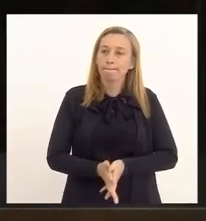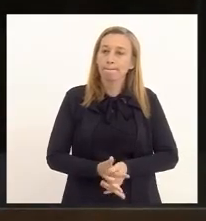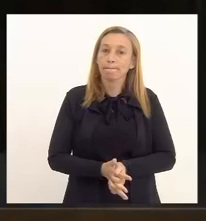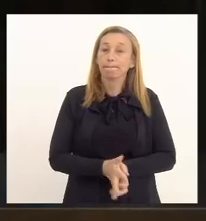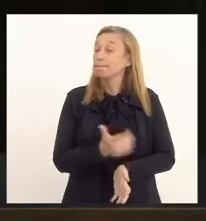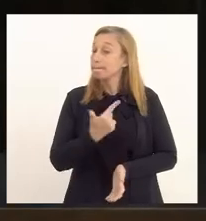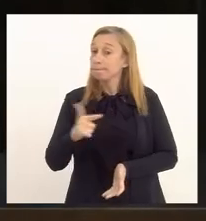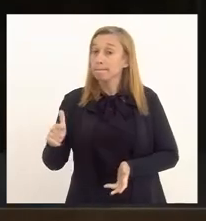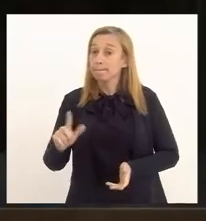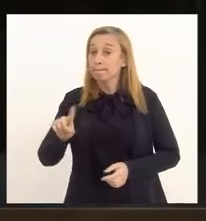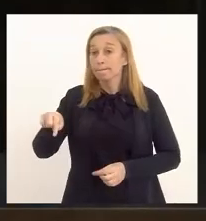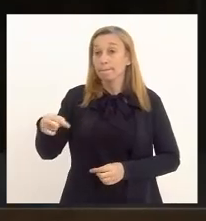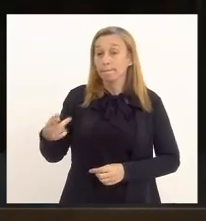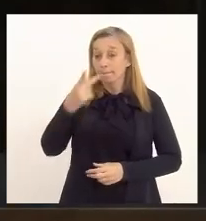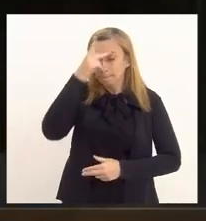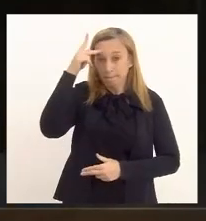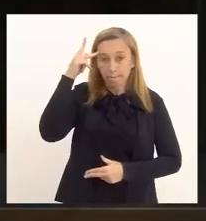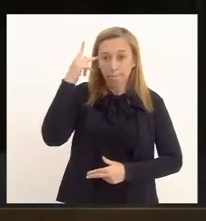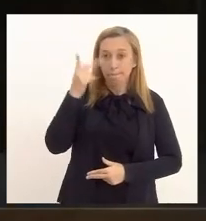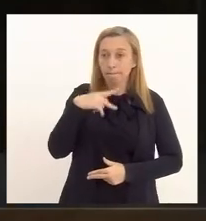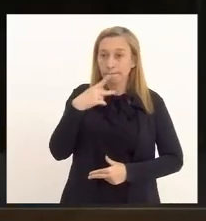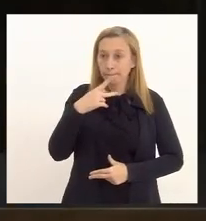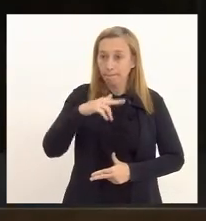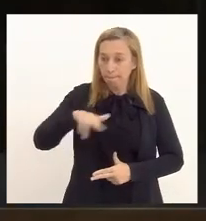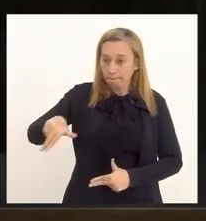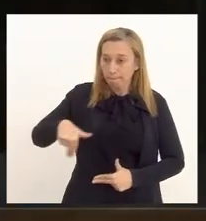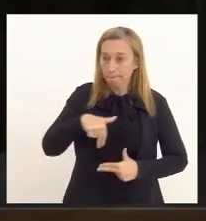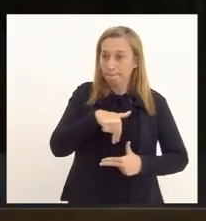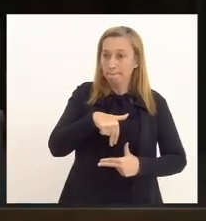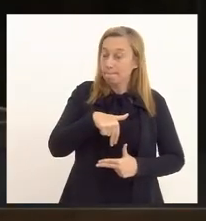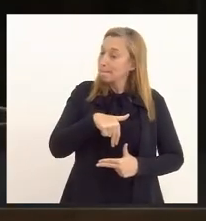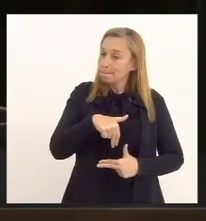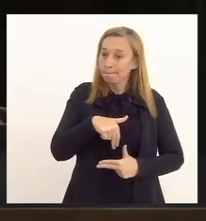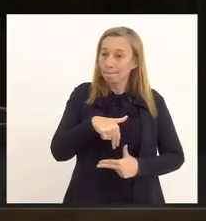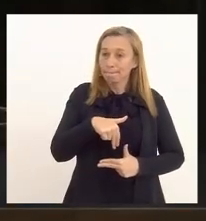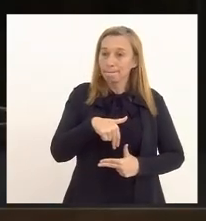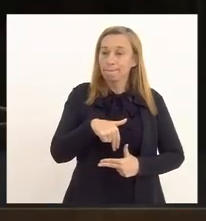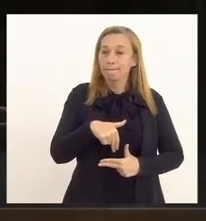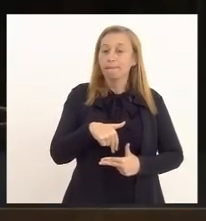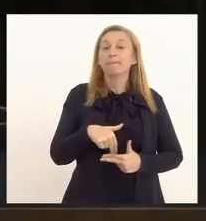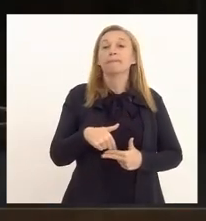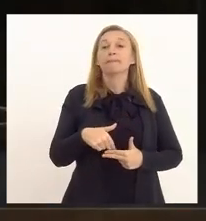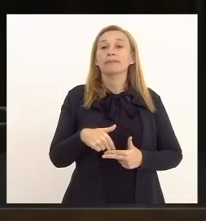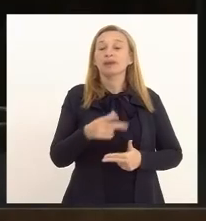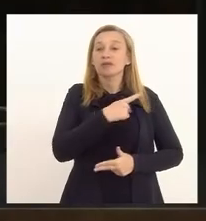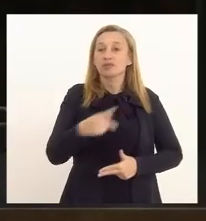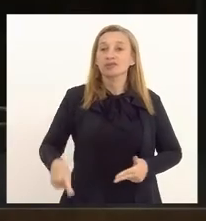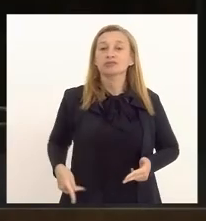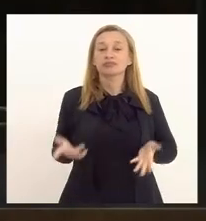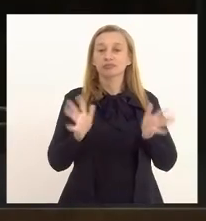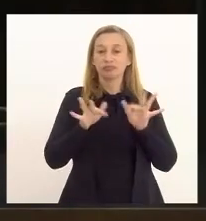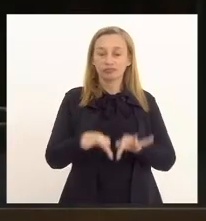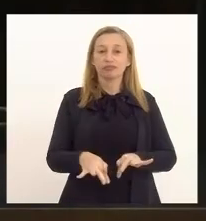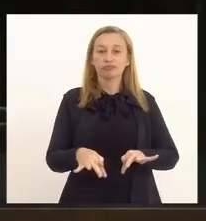Não havendo mais oradores inscritos, a presidência suspende